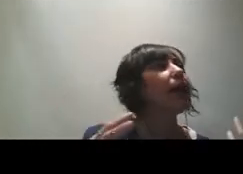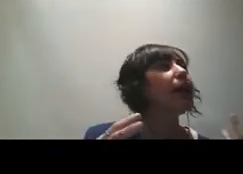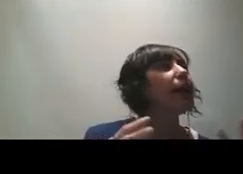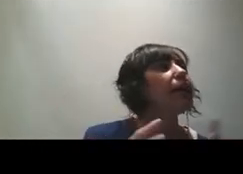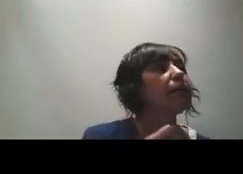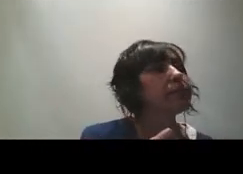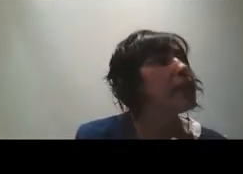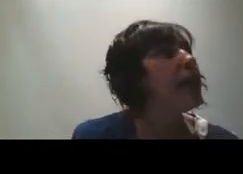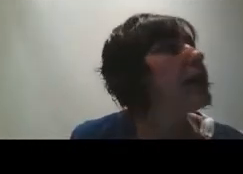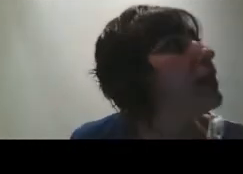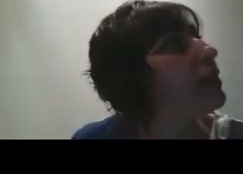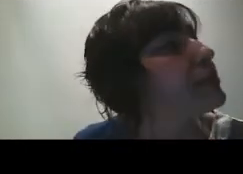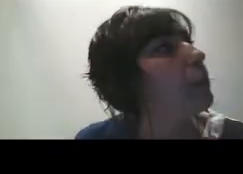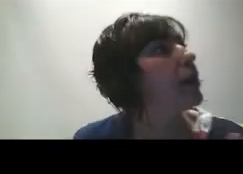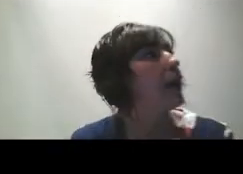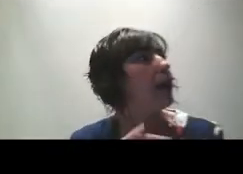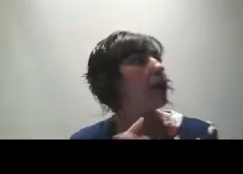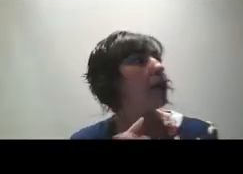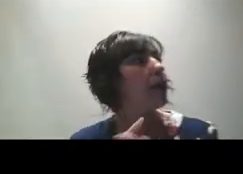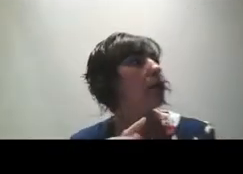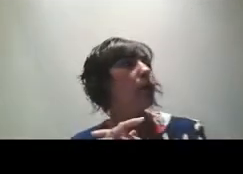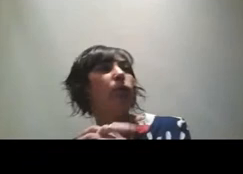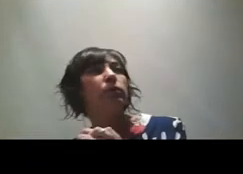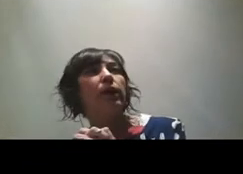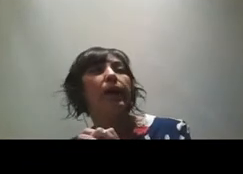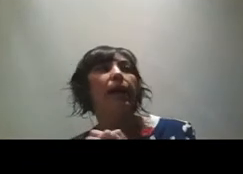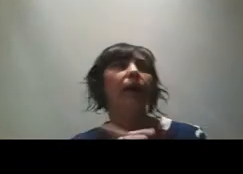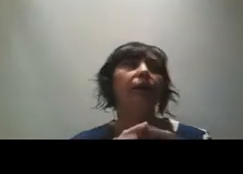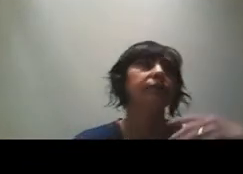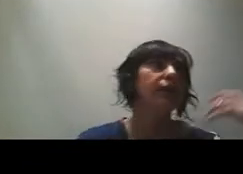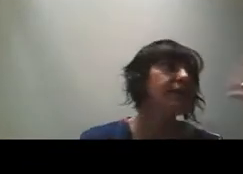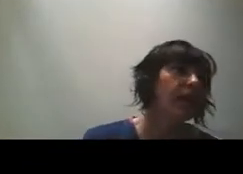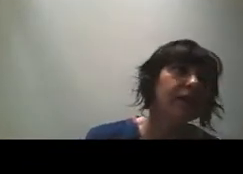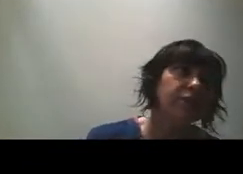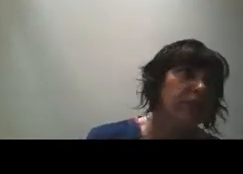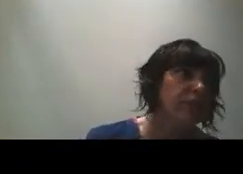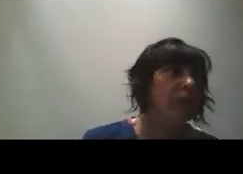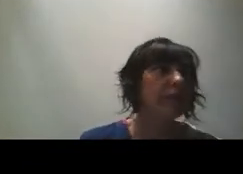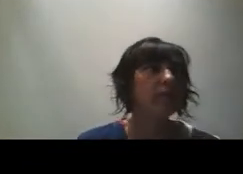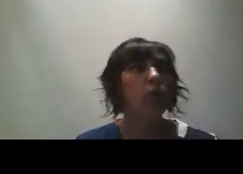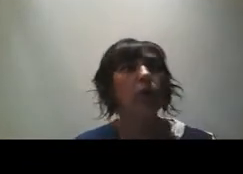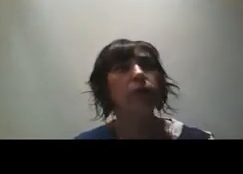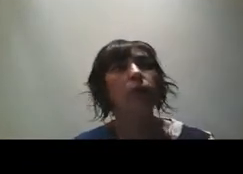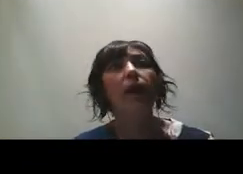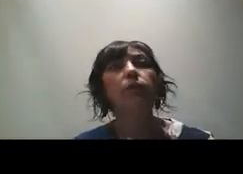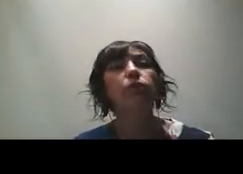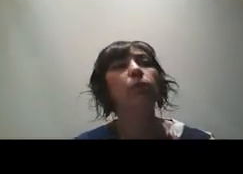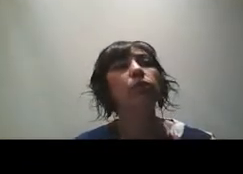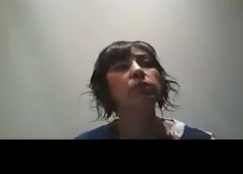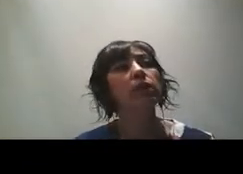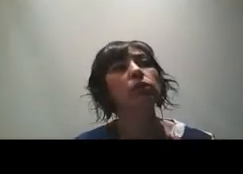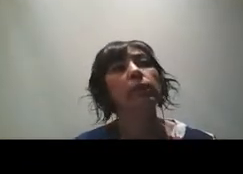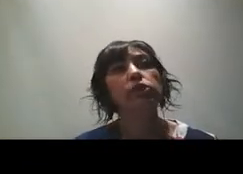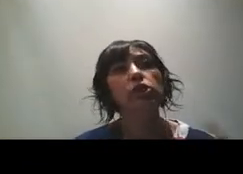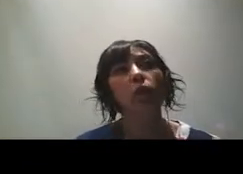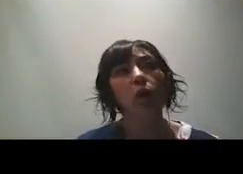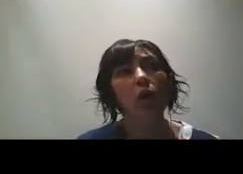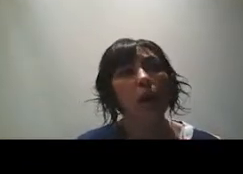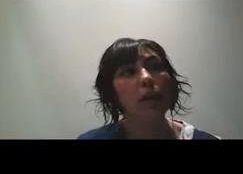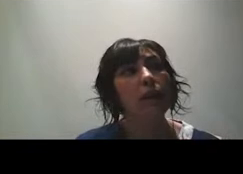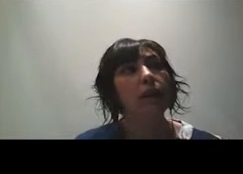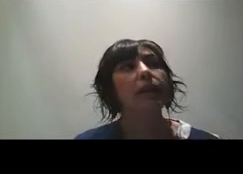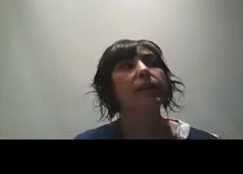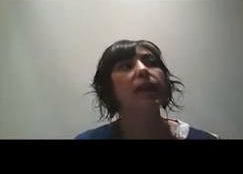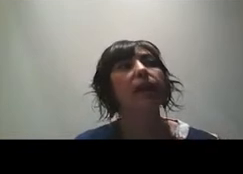a trabalhar com a reciclagem de lixo eletrônico ah eu tô montando uma